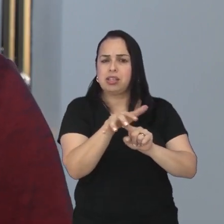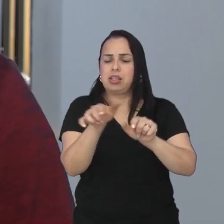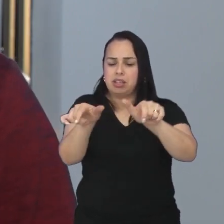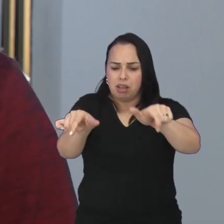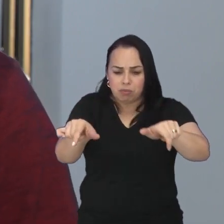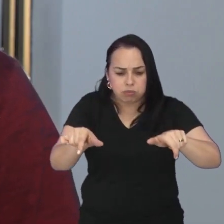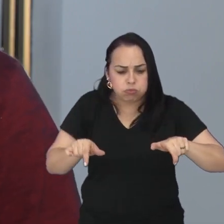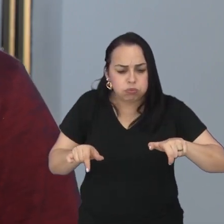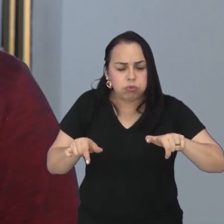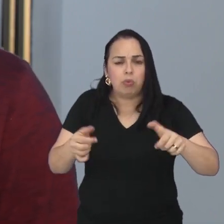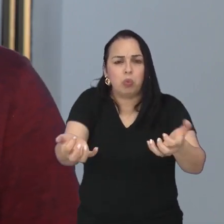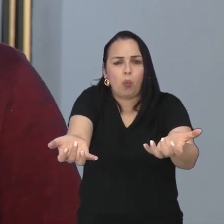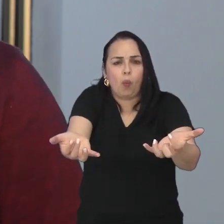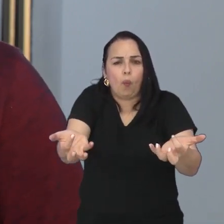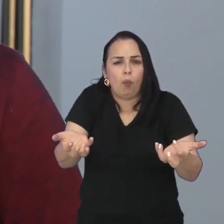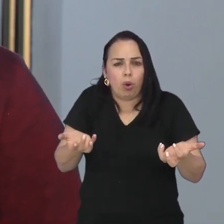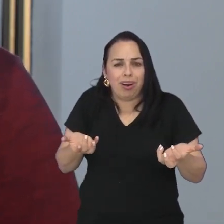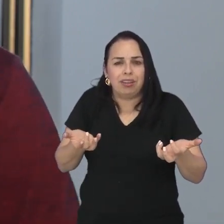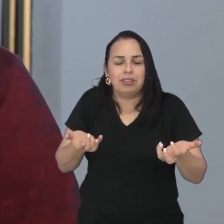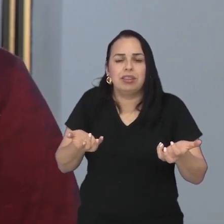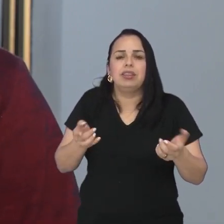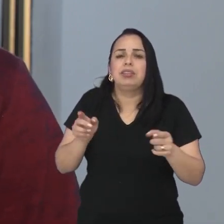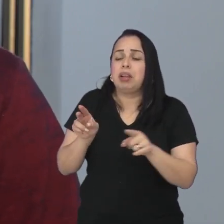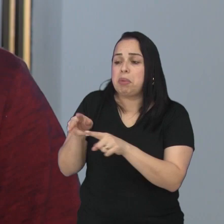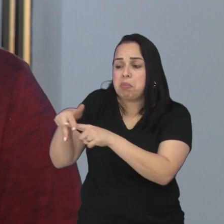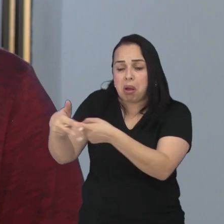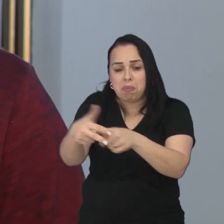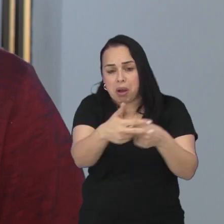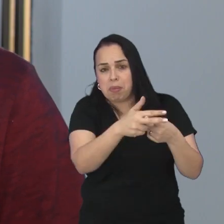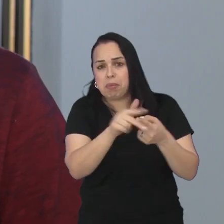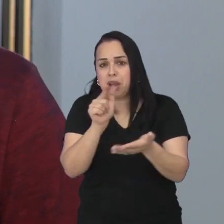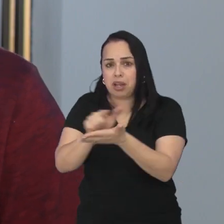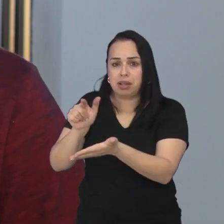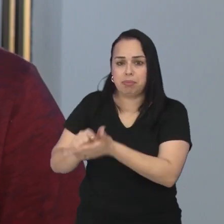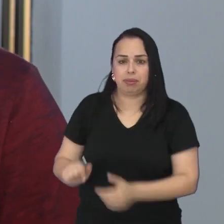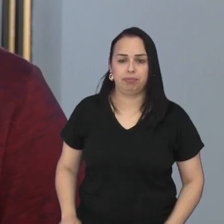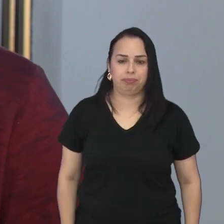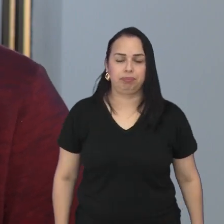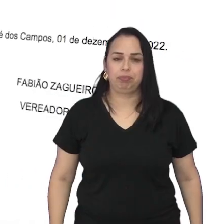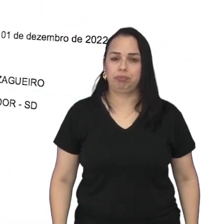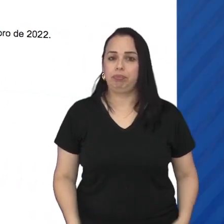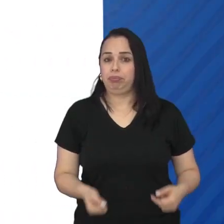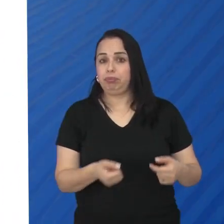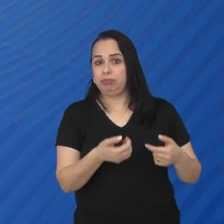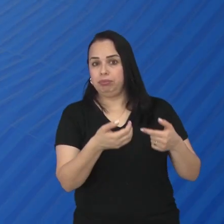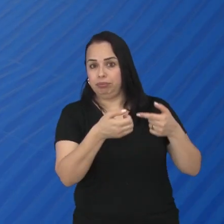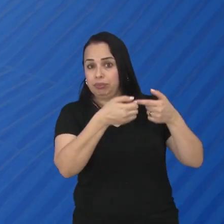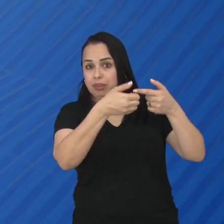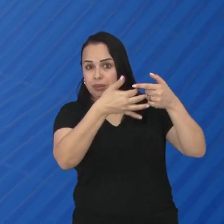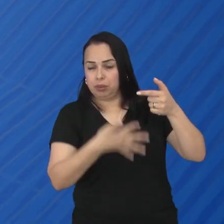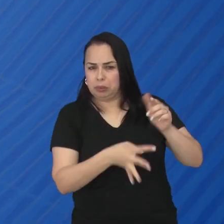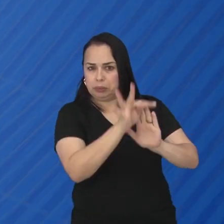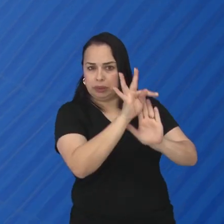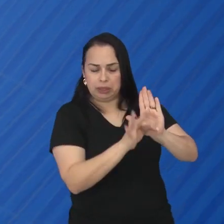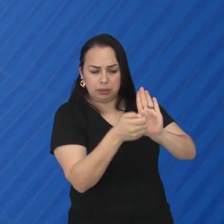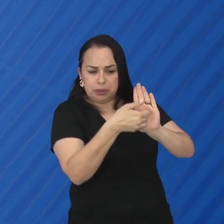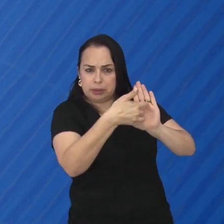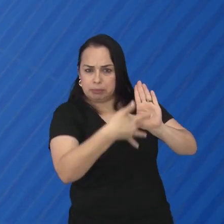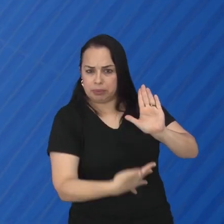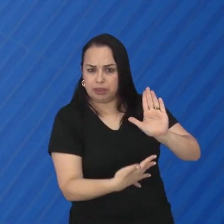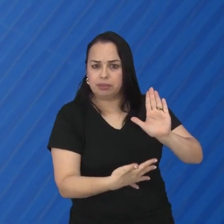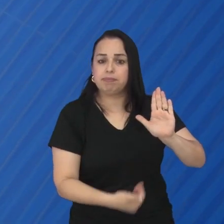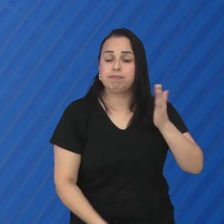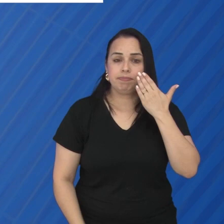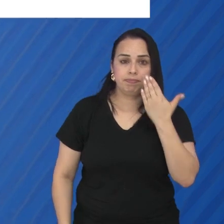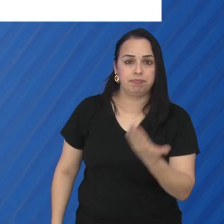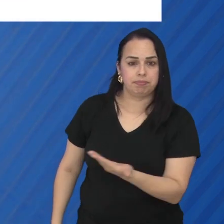nossos canteiros centrais e para fazer a manutenção, a limpeza da nossa cidade. Na justificativa do projeto, o